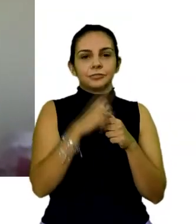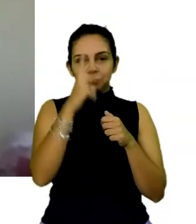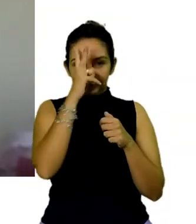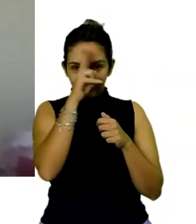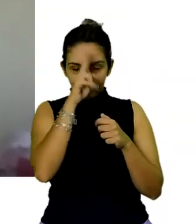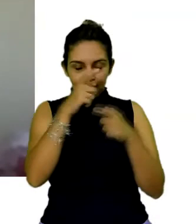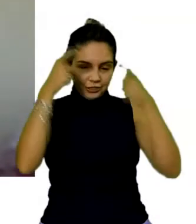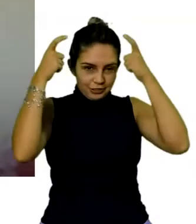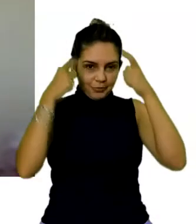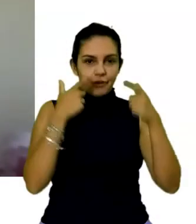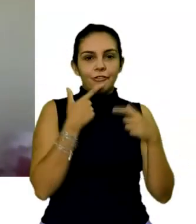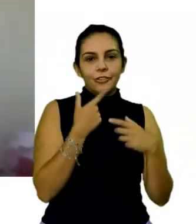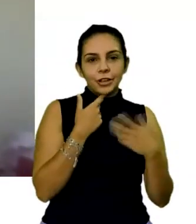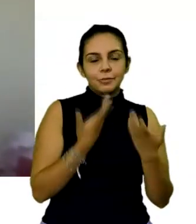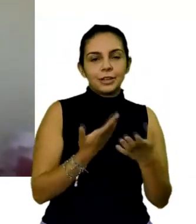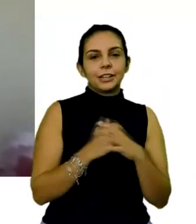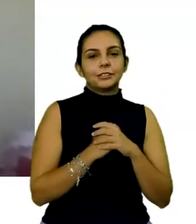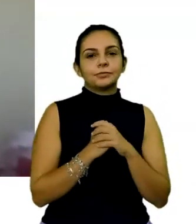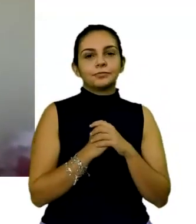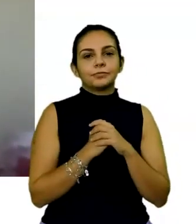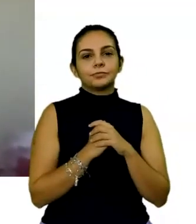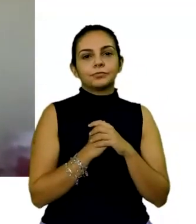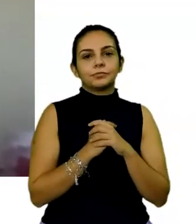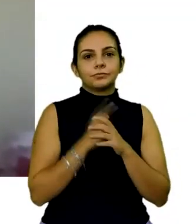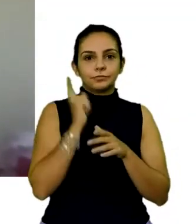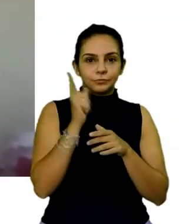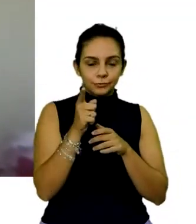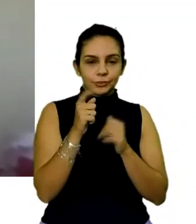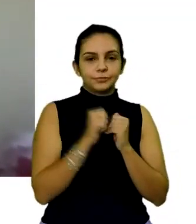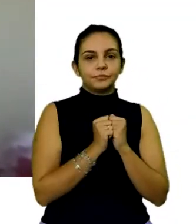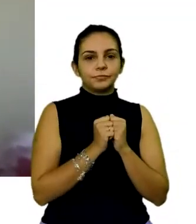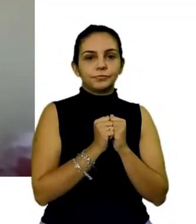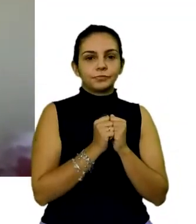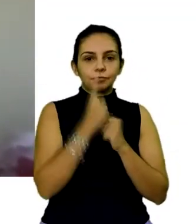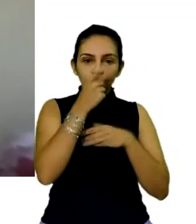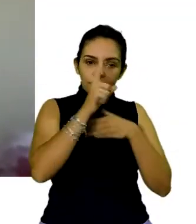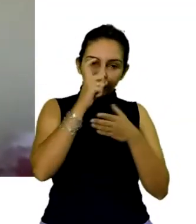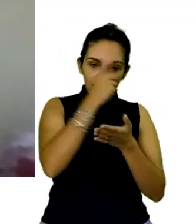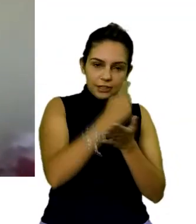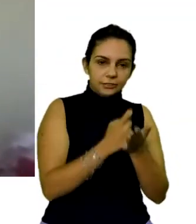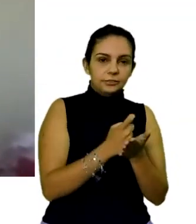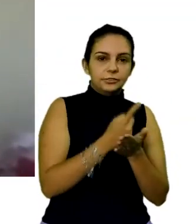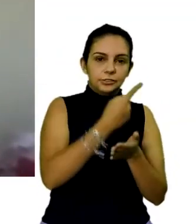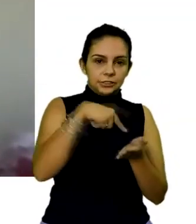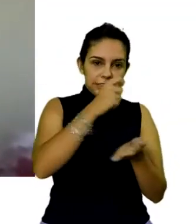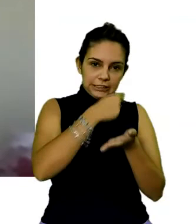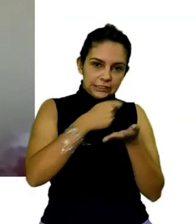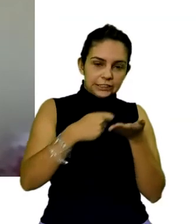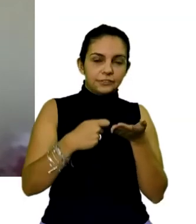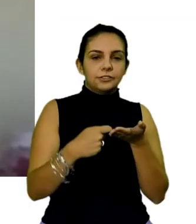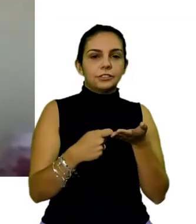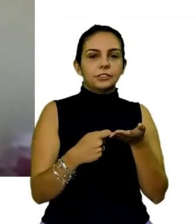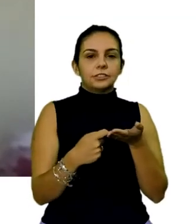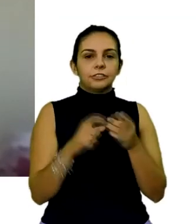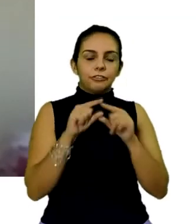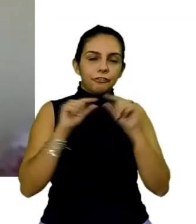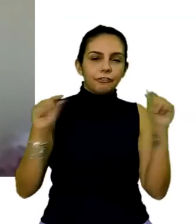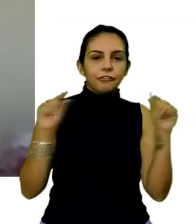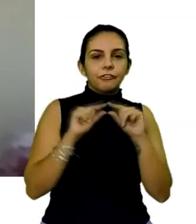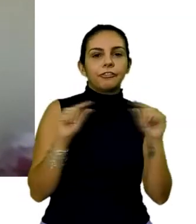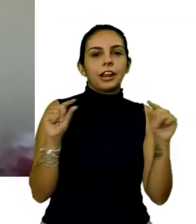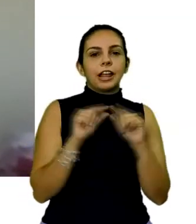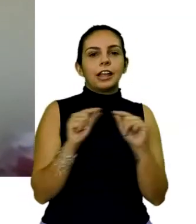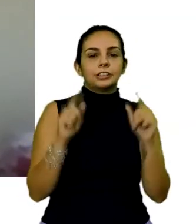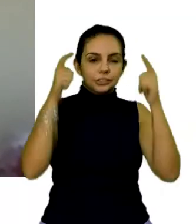história do Chapeuzinho Vermelho aqui, os editores falavam, e você põe um texto aí. Então ele escrevia lá, botava umas frases